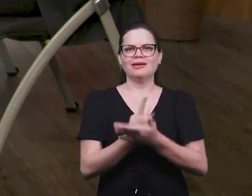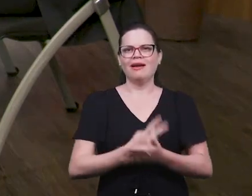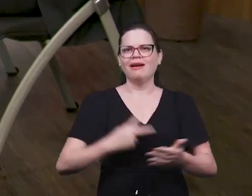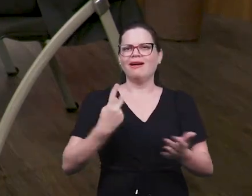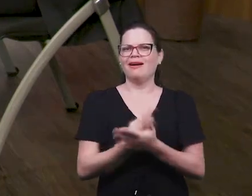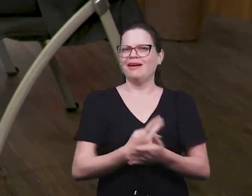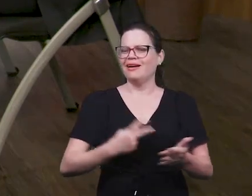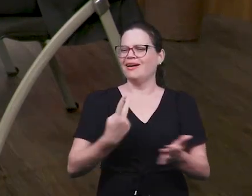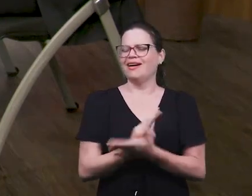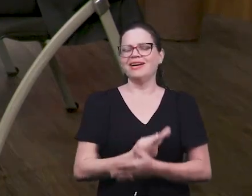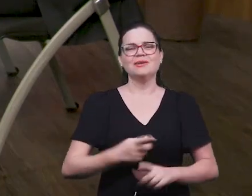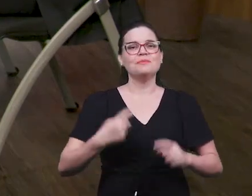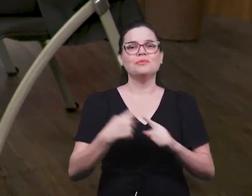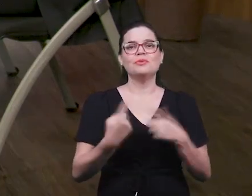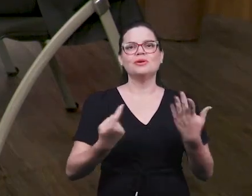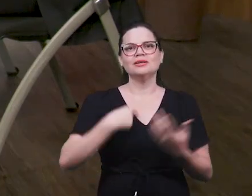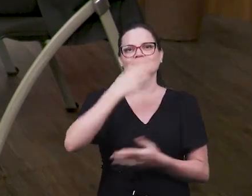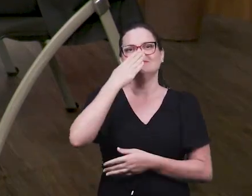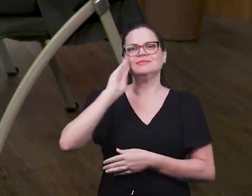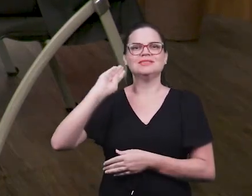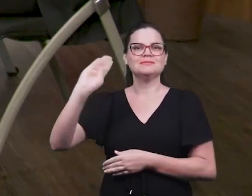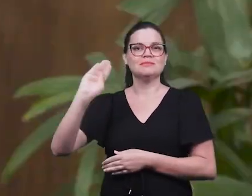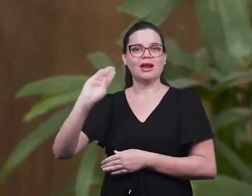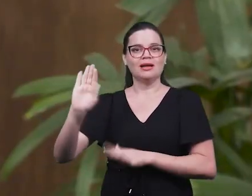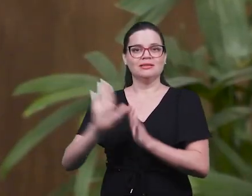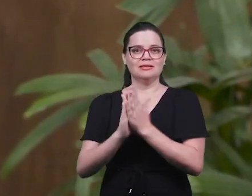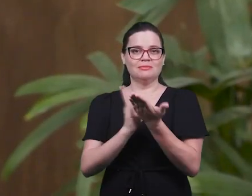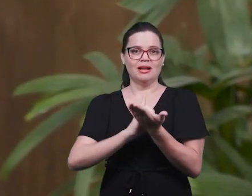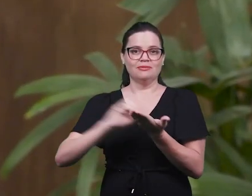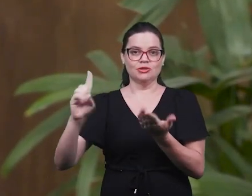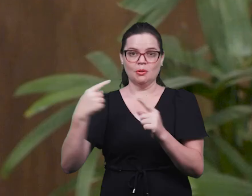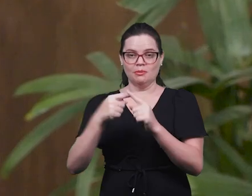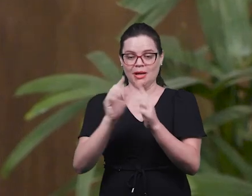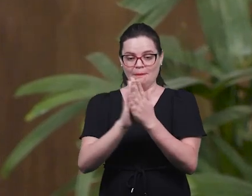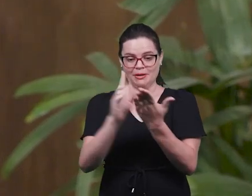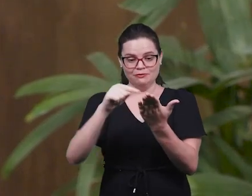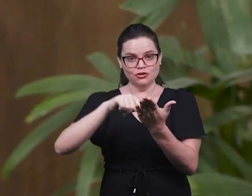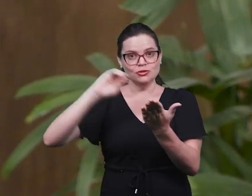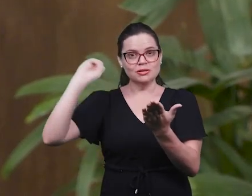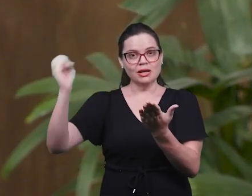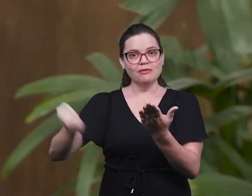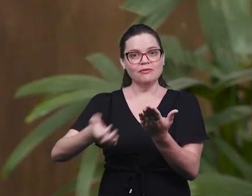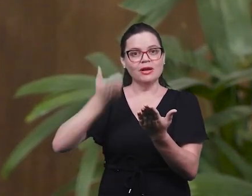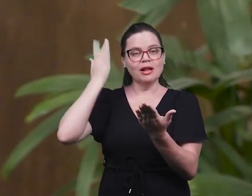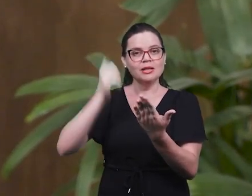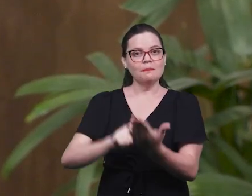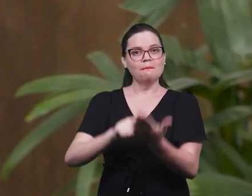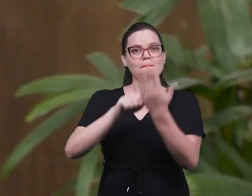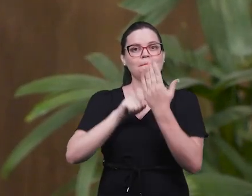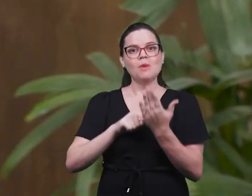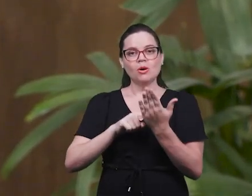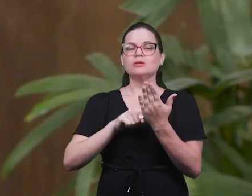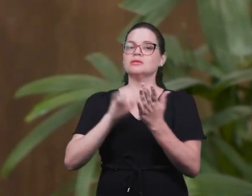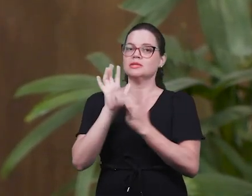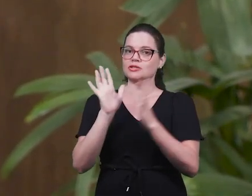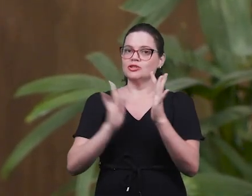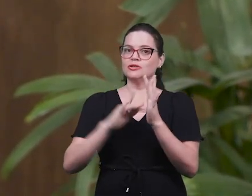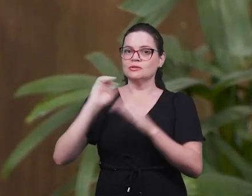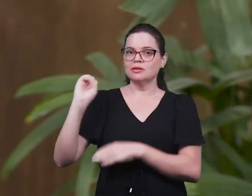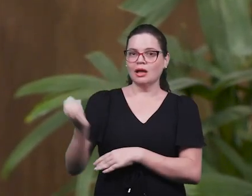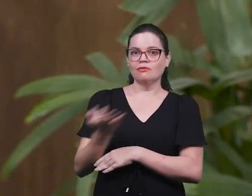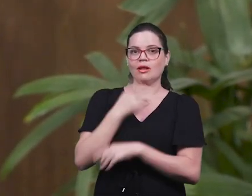palavra de Deus. A palavra nos aponta o caminho, que é o Senhor Jesus. A palavra revelada nos abre a porta do céu,